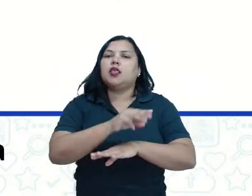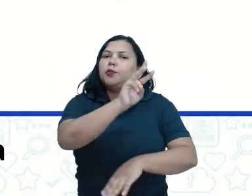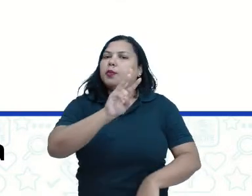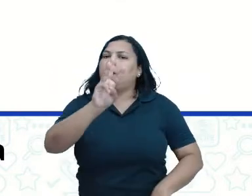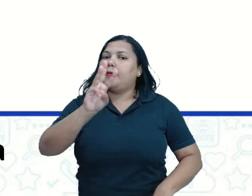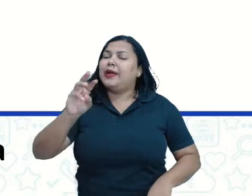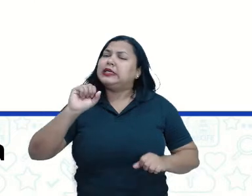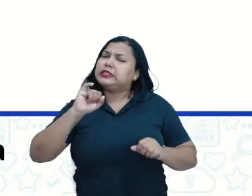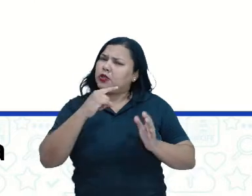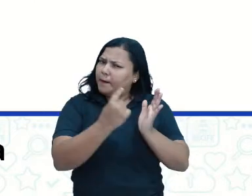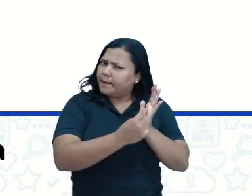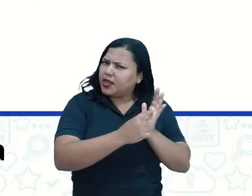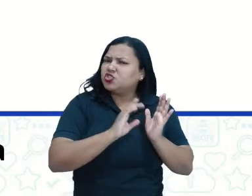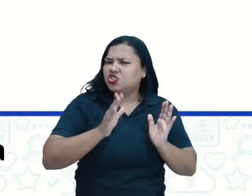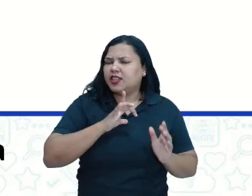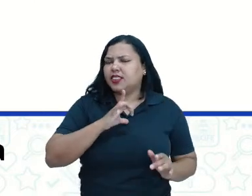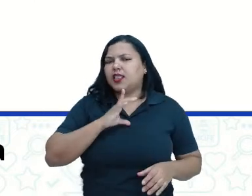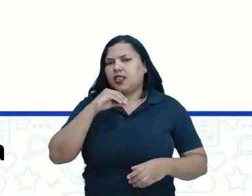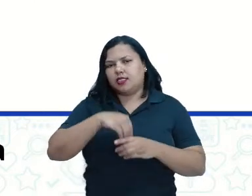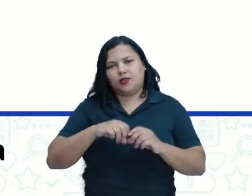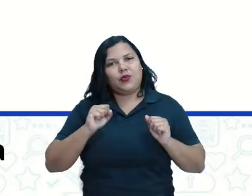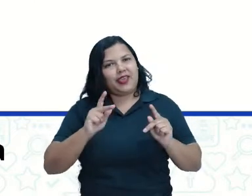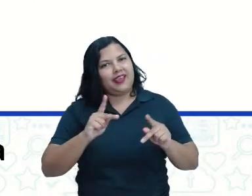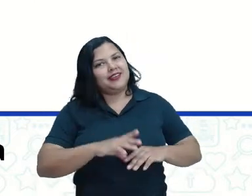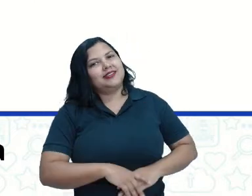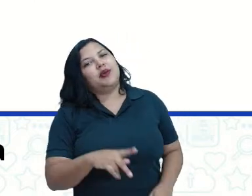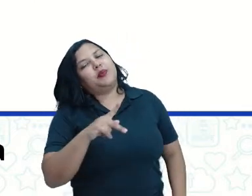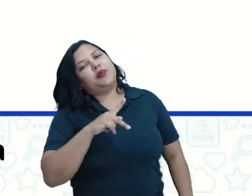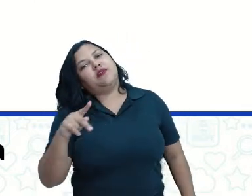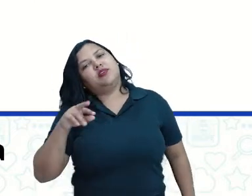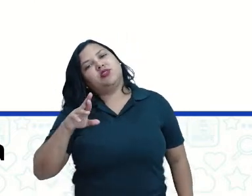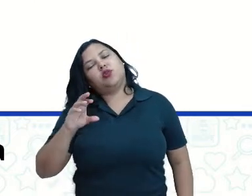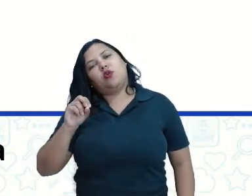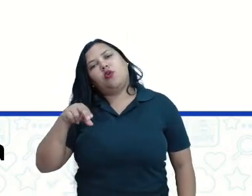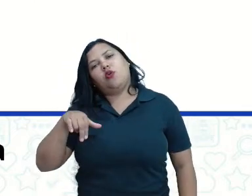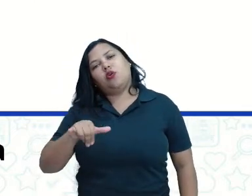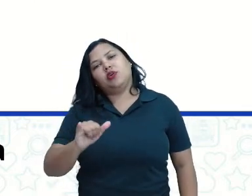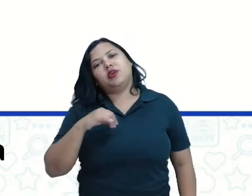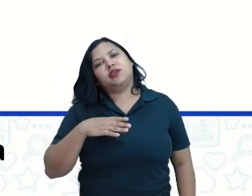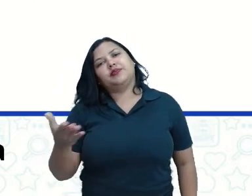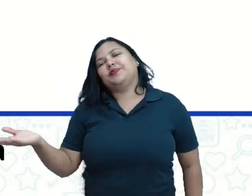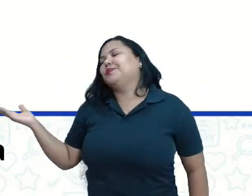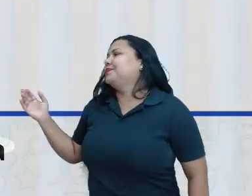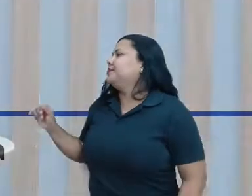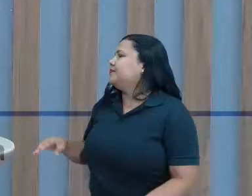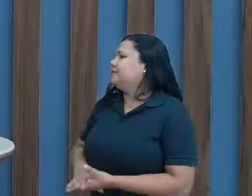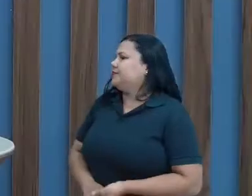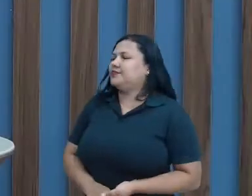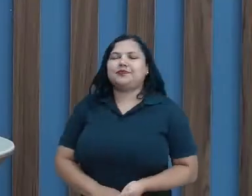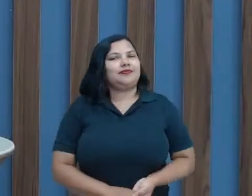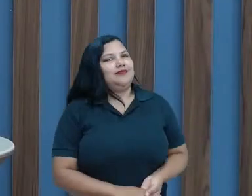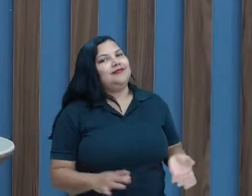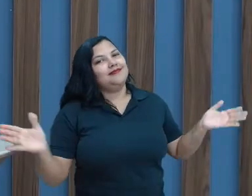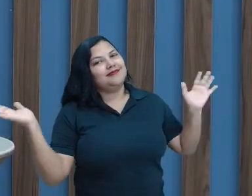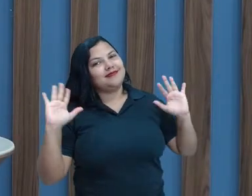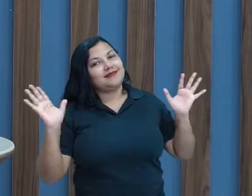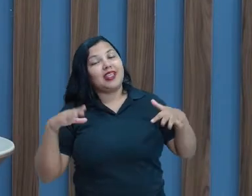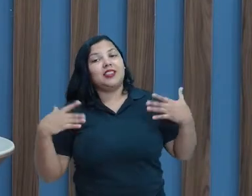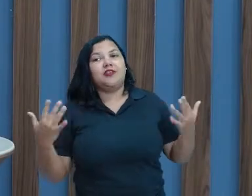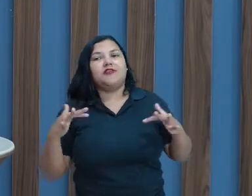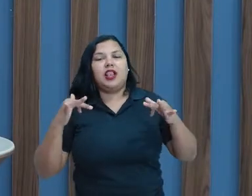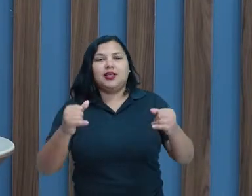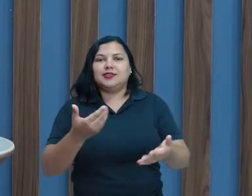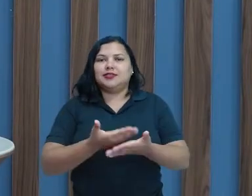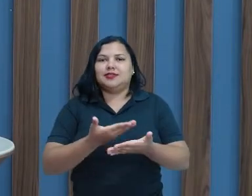mas o seu aplicativo do Educa Recife já tem também essa Árvore do Livro. Professor Rony, as últimas palavrinhas aí, professor, fala com a galera. E aí, pessoal, estamos terminando aqui a